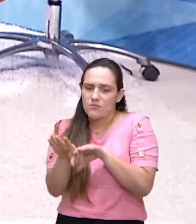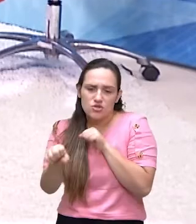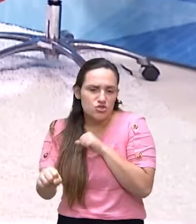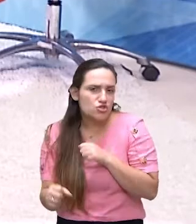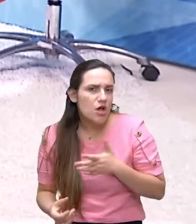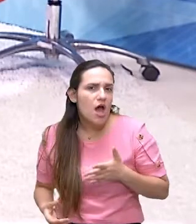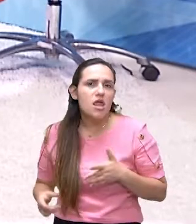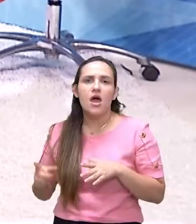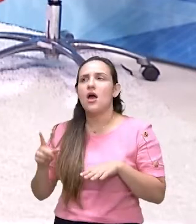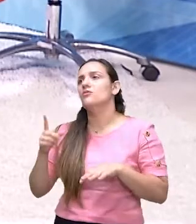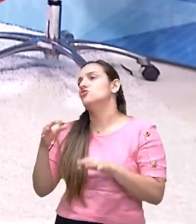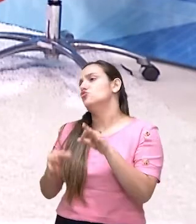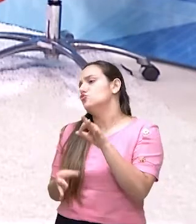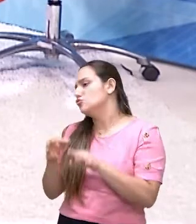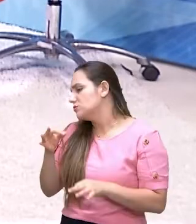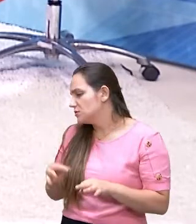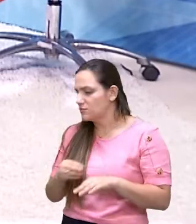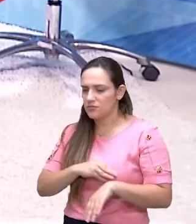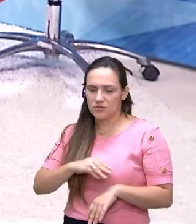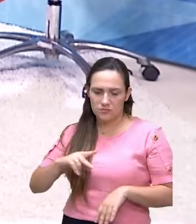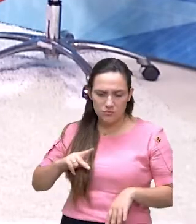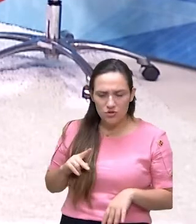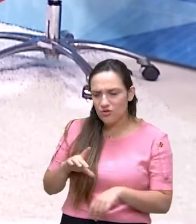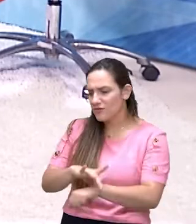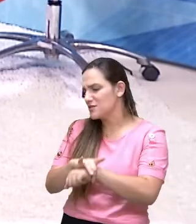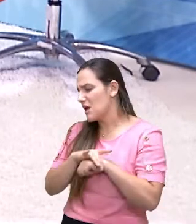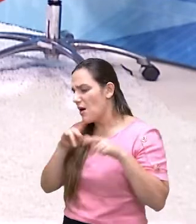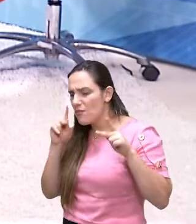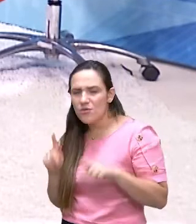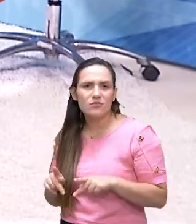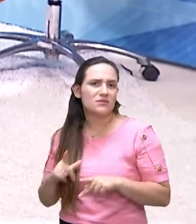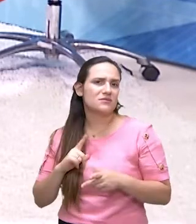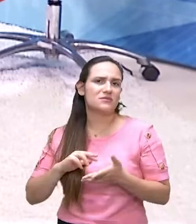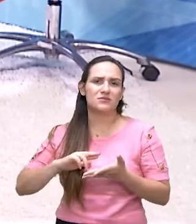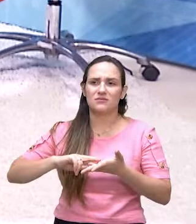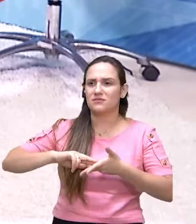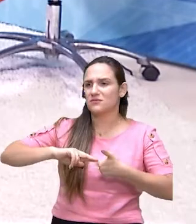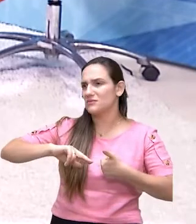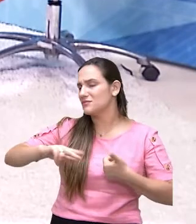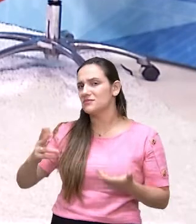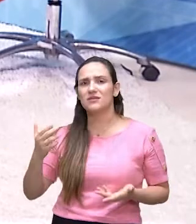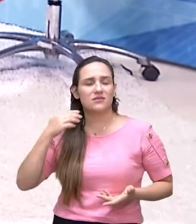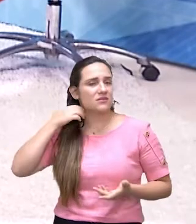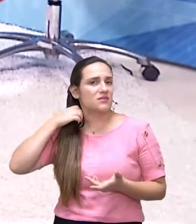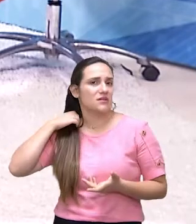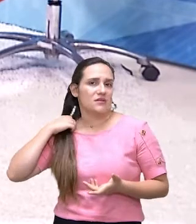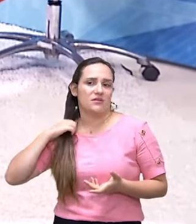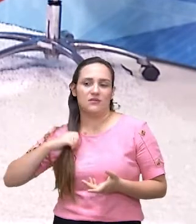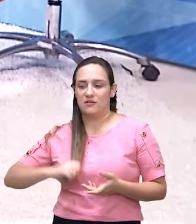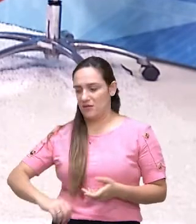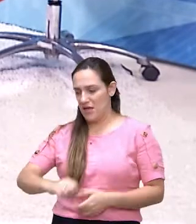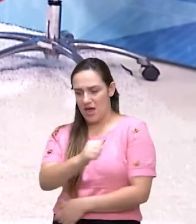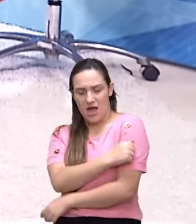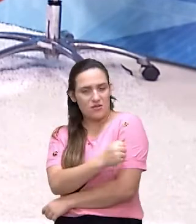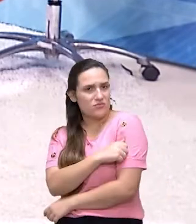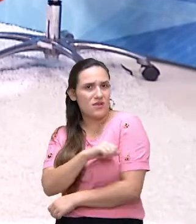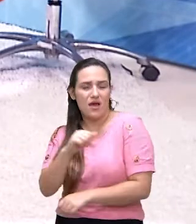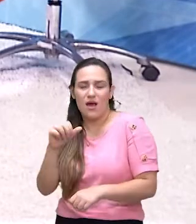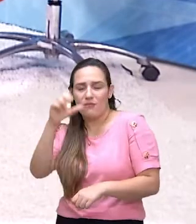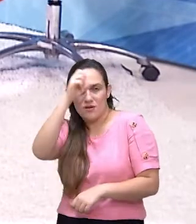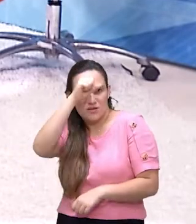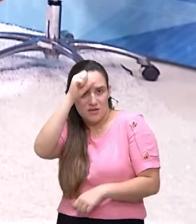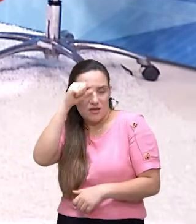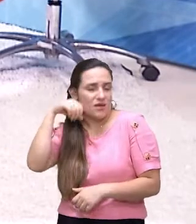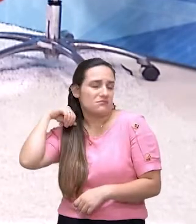todos os operadores do direito tem o pessoal do Judiciário do Ministério Público da Defensoria Então na verdade M Academy Cosmetics